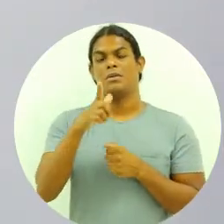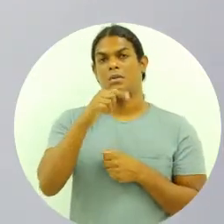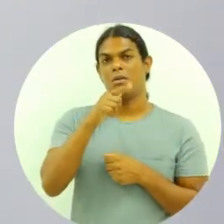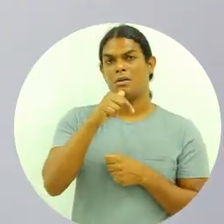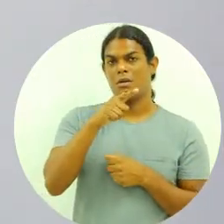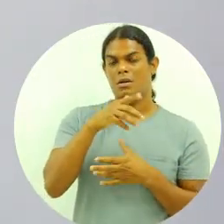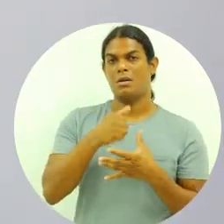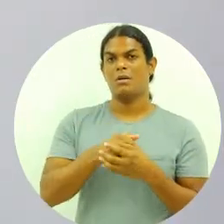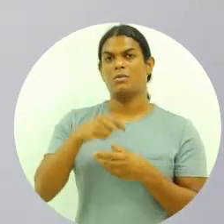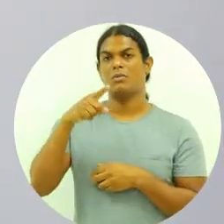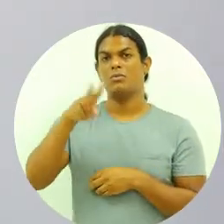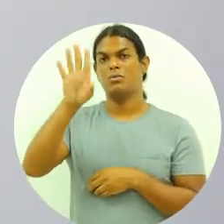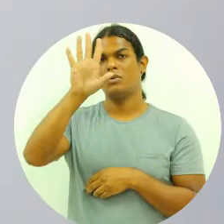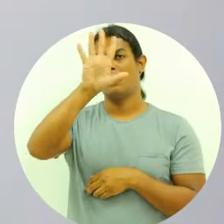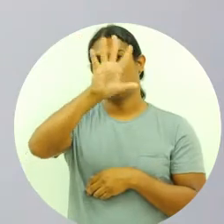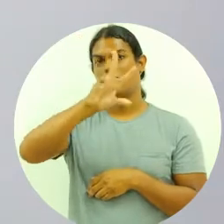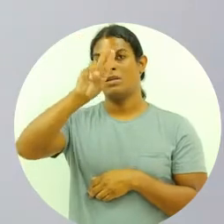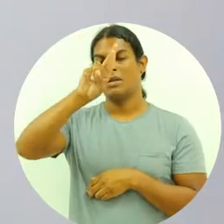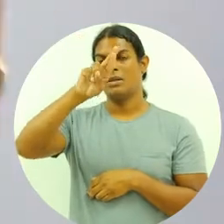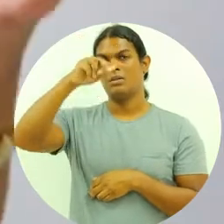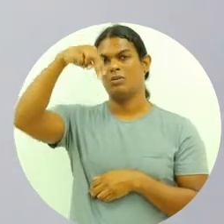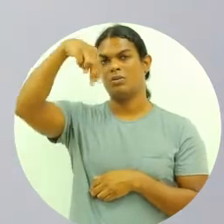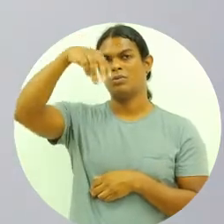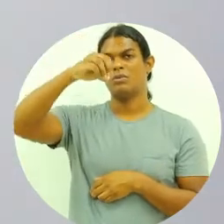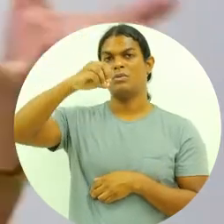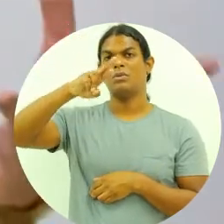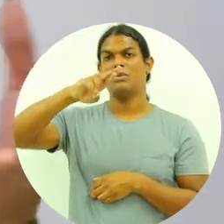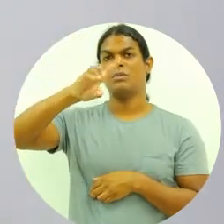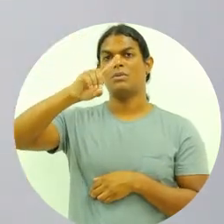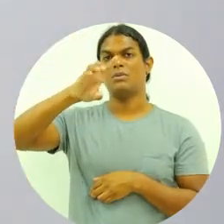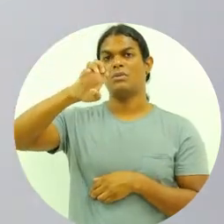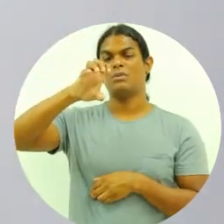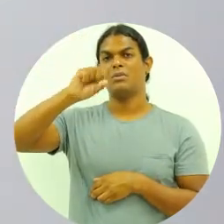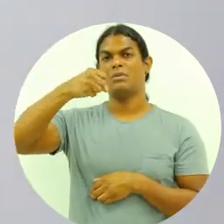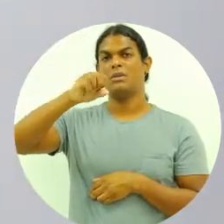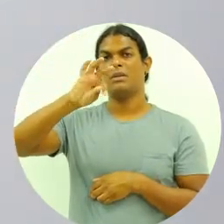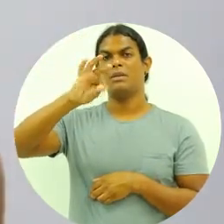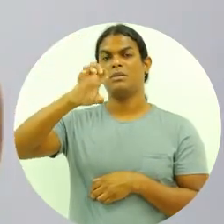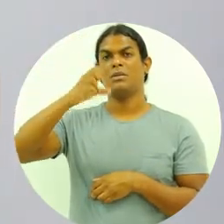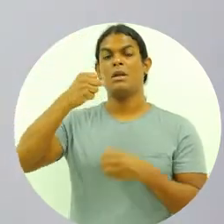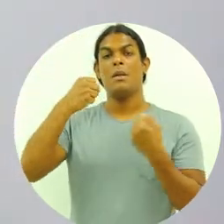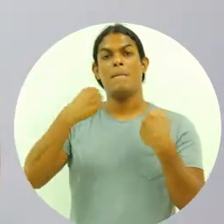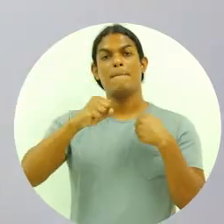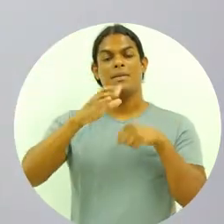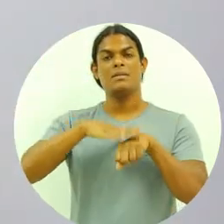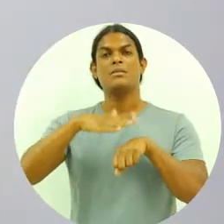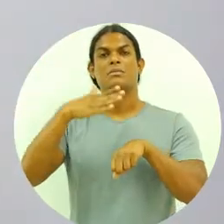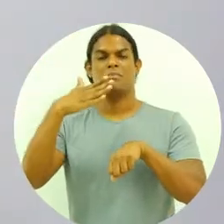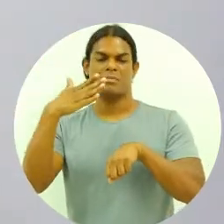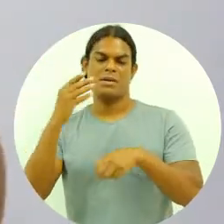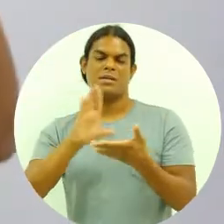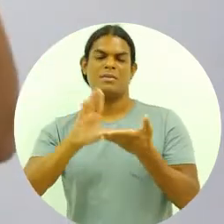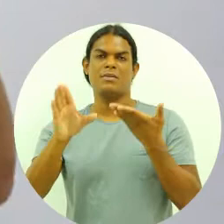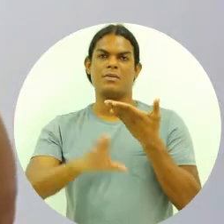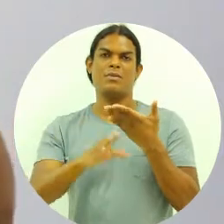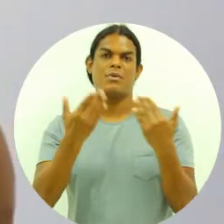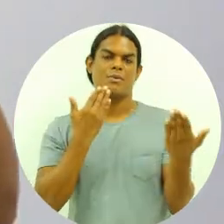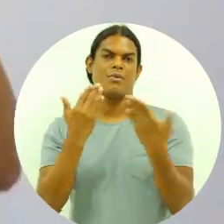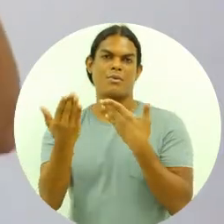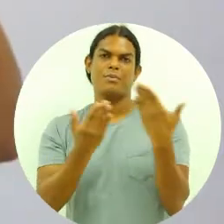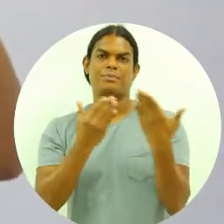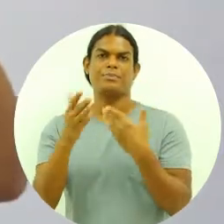muito mais, em termos percentuais, investidos do que no Sul e Sudeste, que não tem essa carência toda. Isso é tratamento isonômico